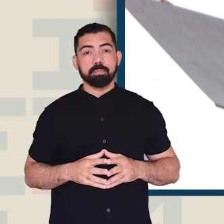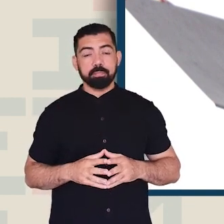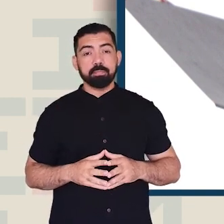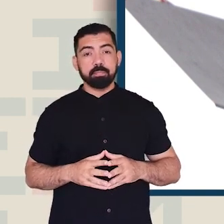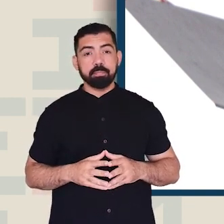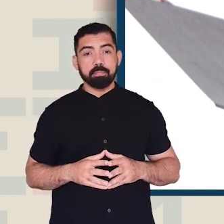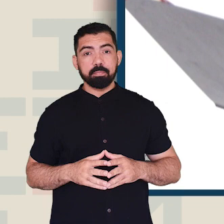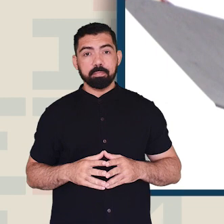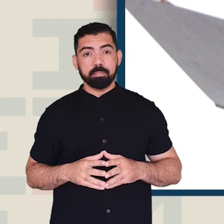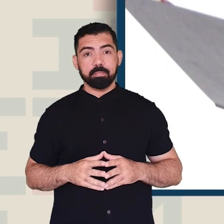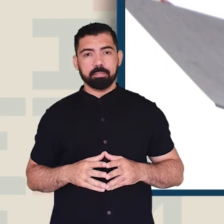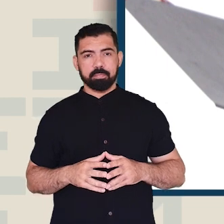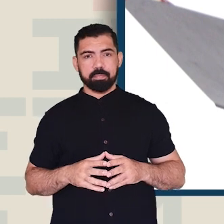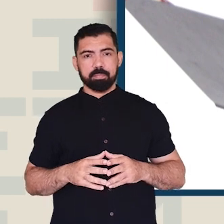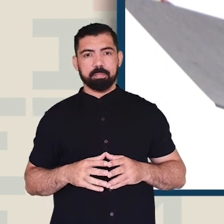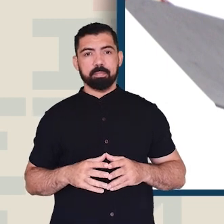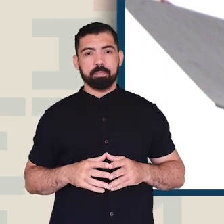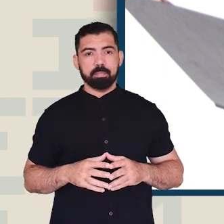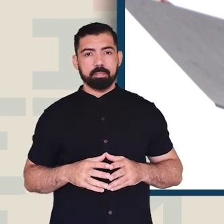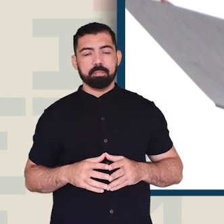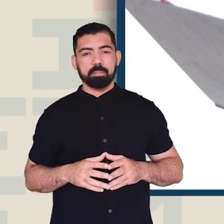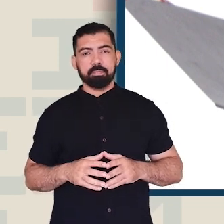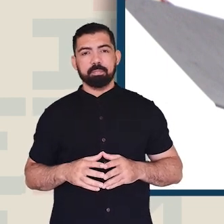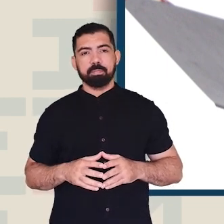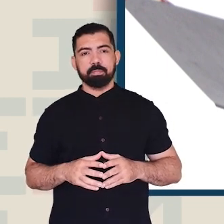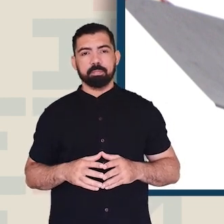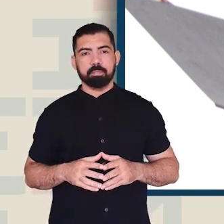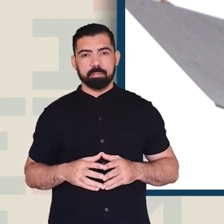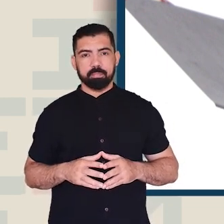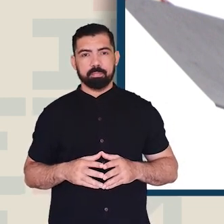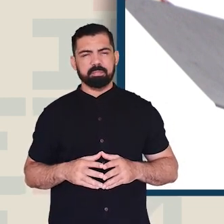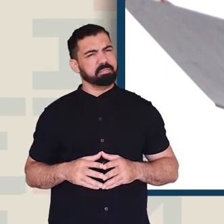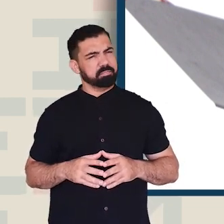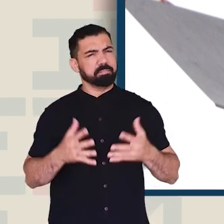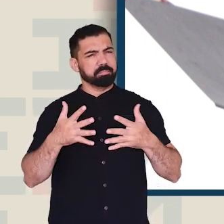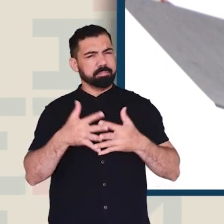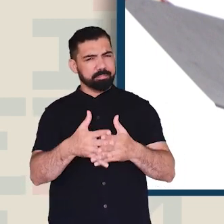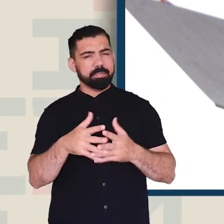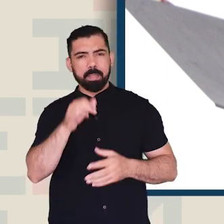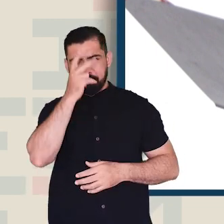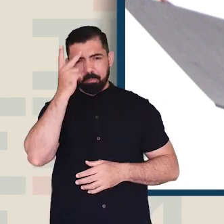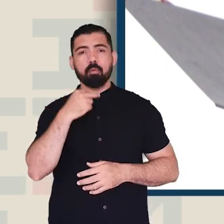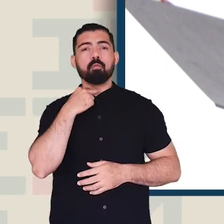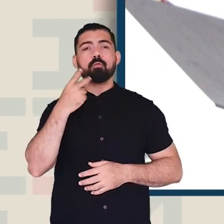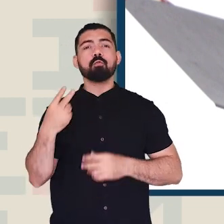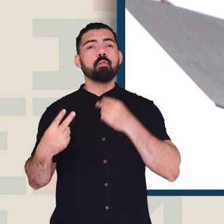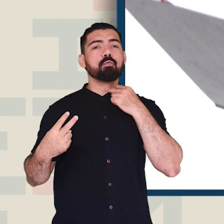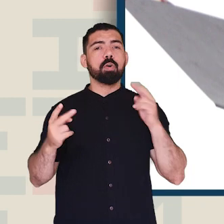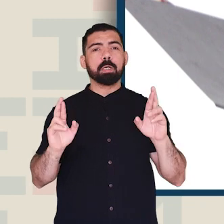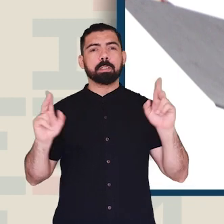Imagina cantar, um cantando e o outro cantando então